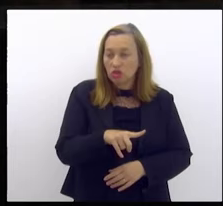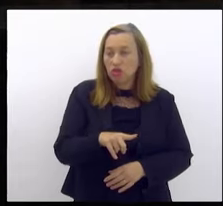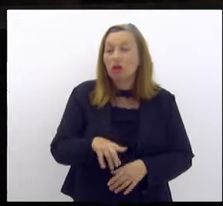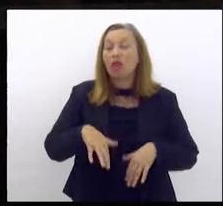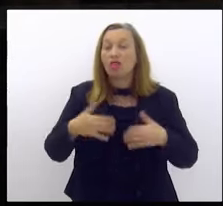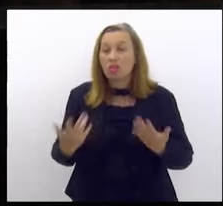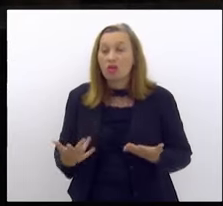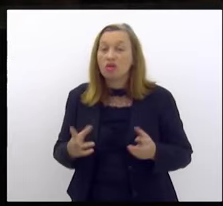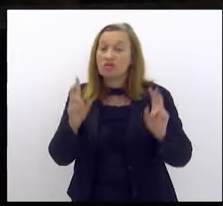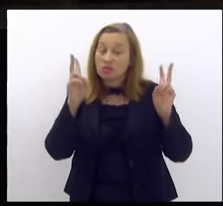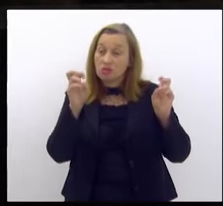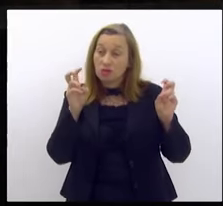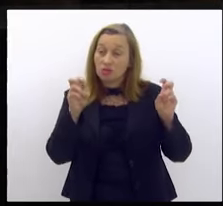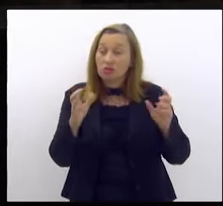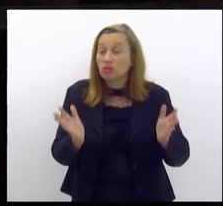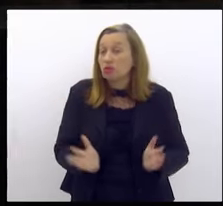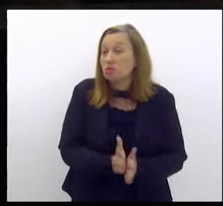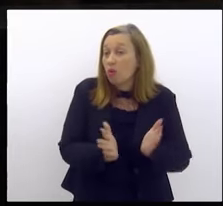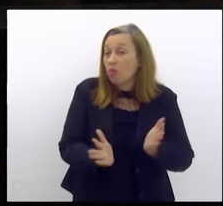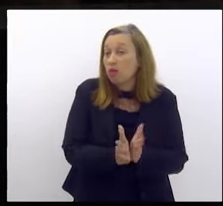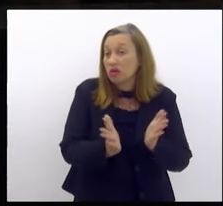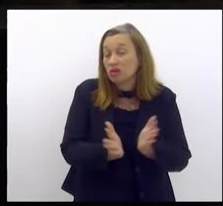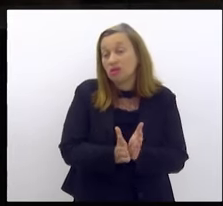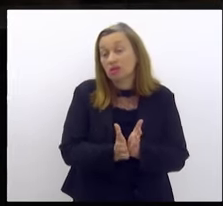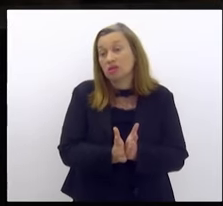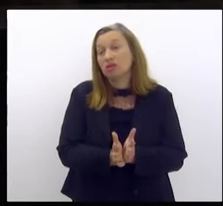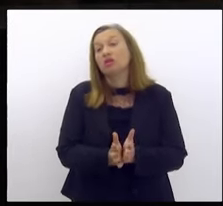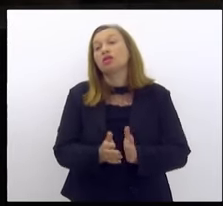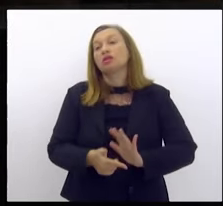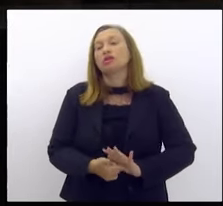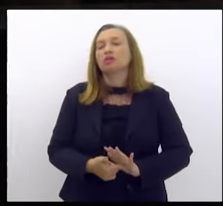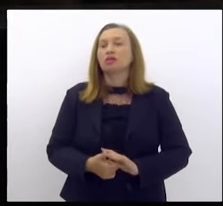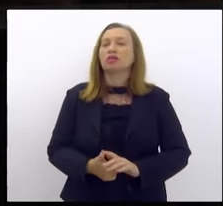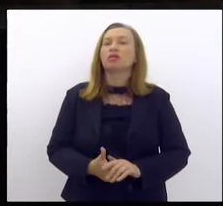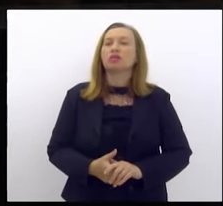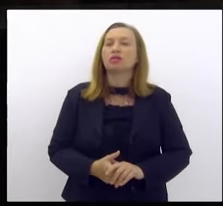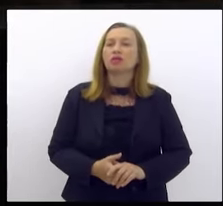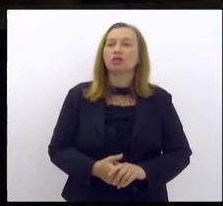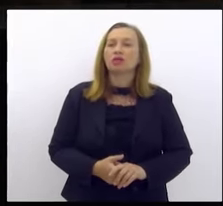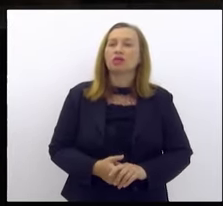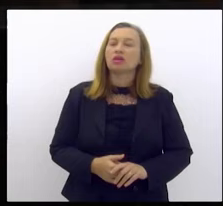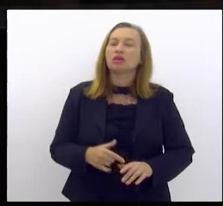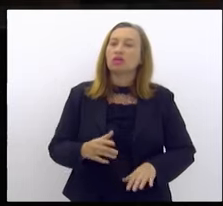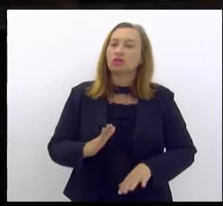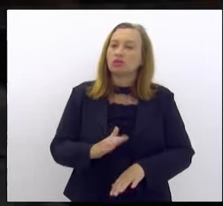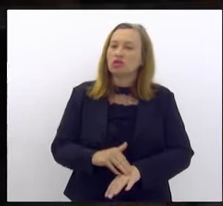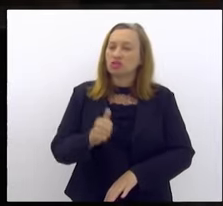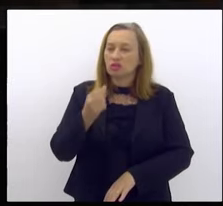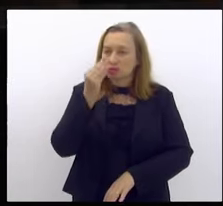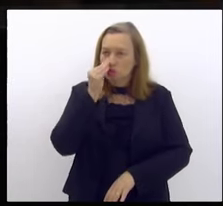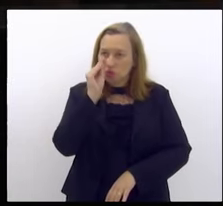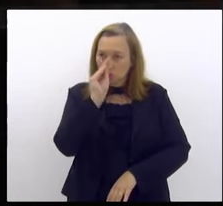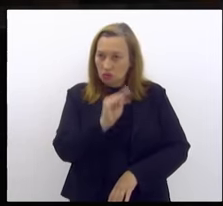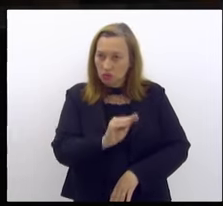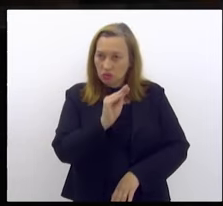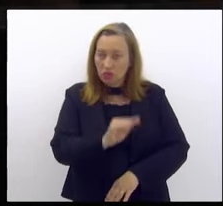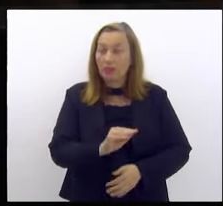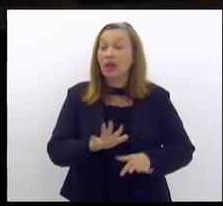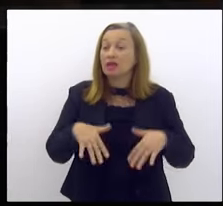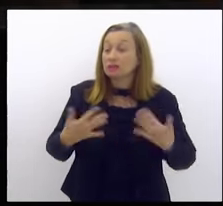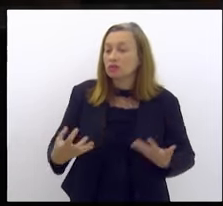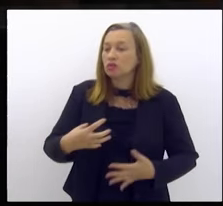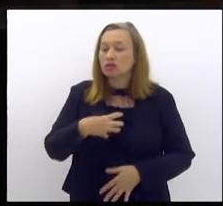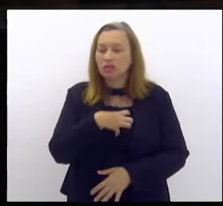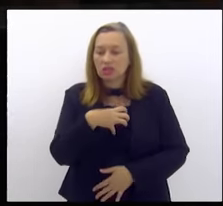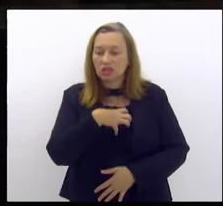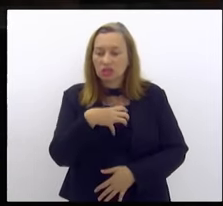extrema pobreza, que leva a populações inteiras a terem a sua dignidade humana desrespeitada. Então, nesse